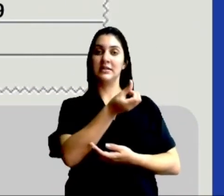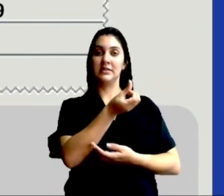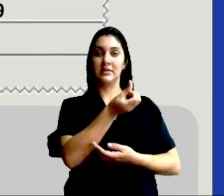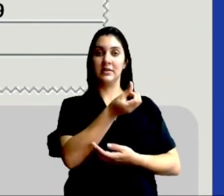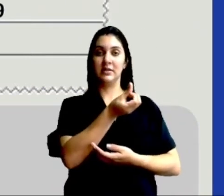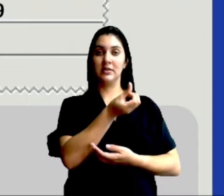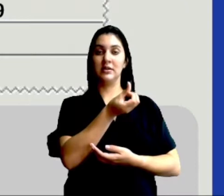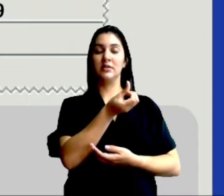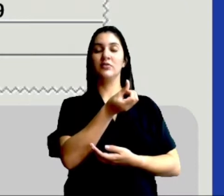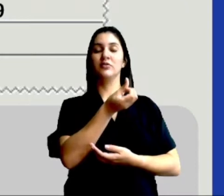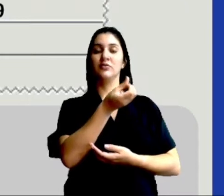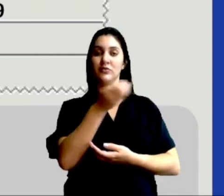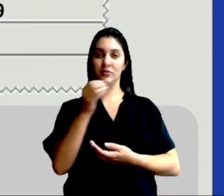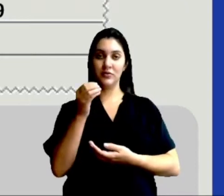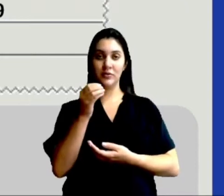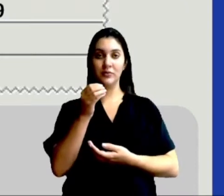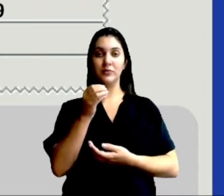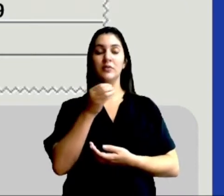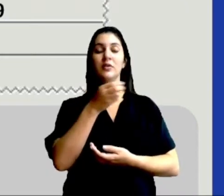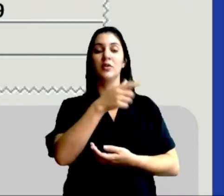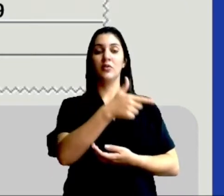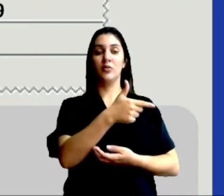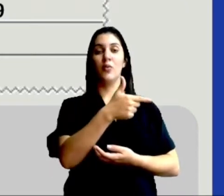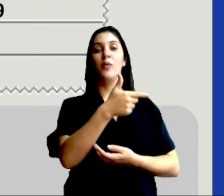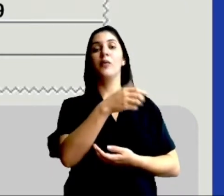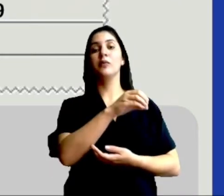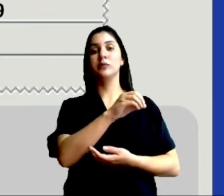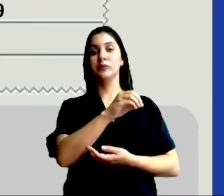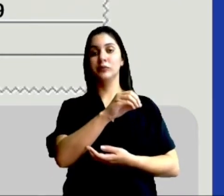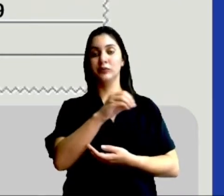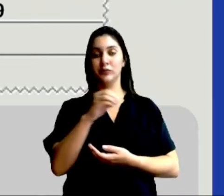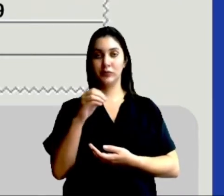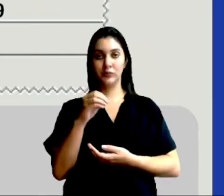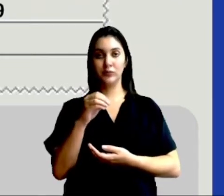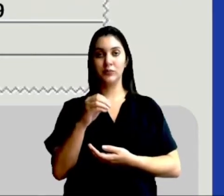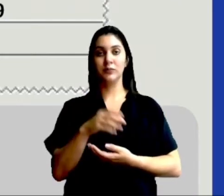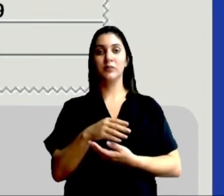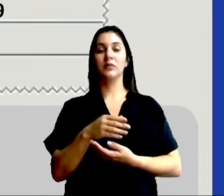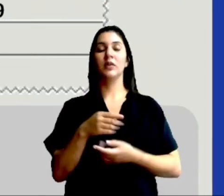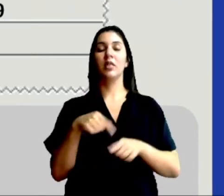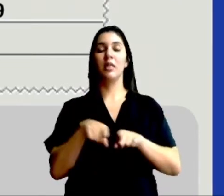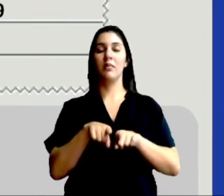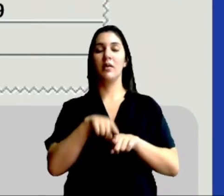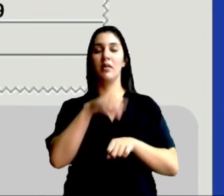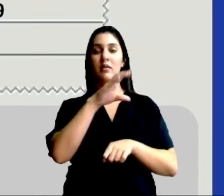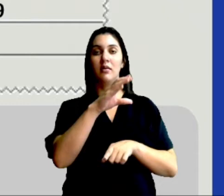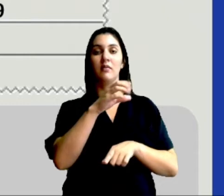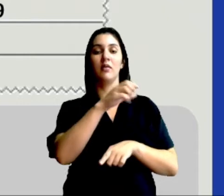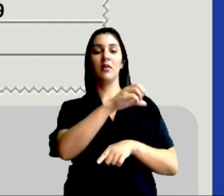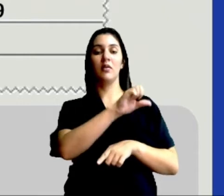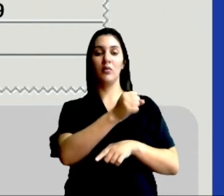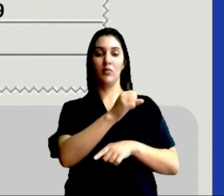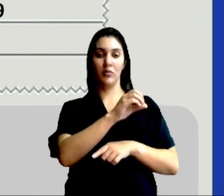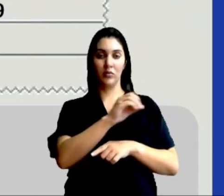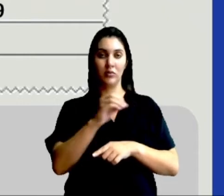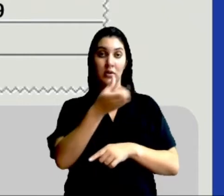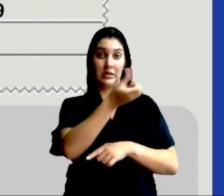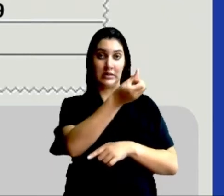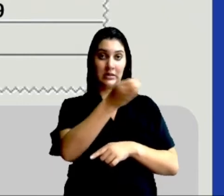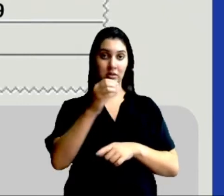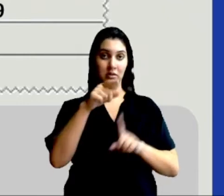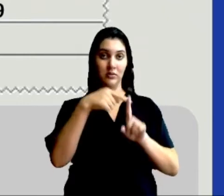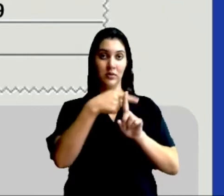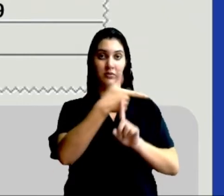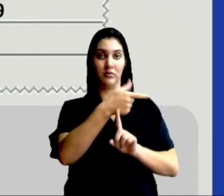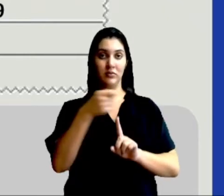6 aí da centena, que é o 600, e o 2 dos salgados, que está ali na centena também, vai me dar 800, né? 600 mais